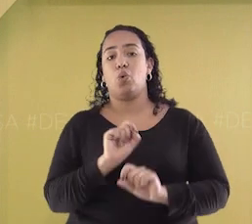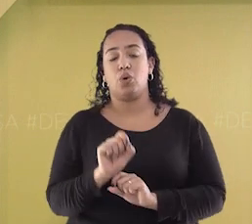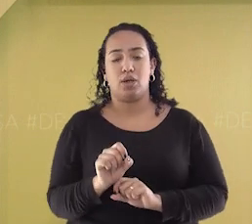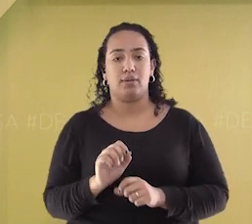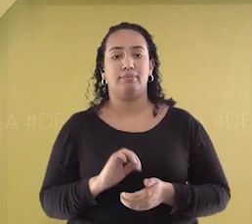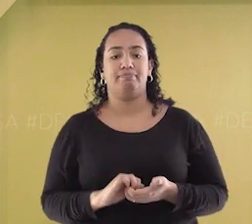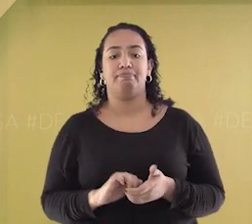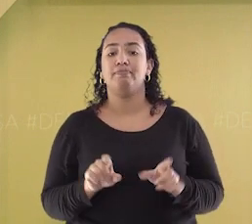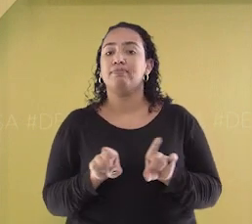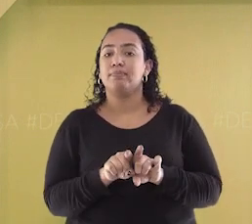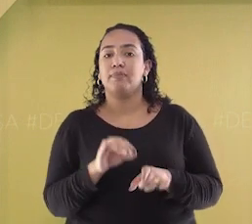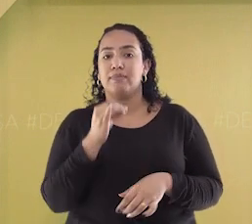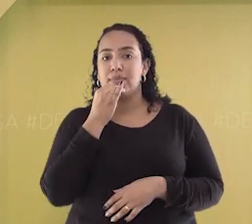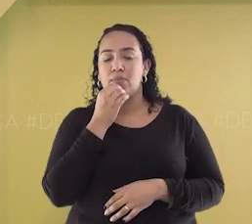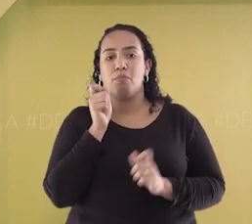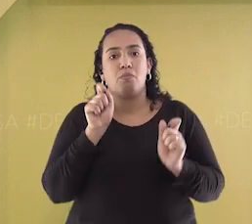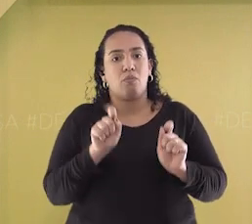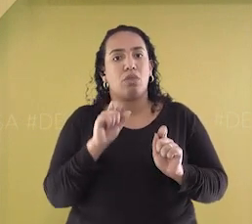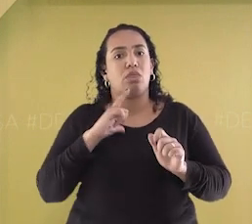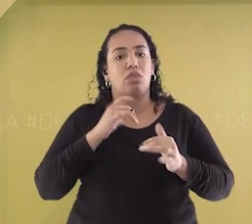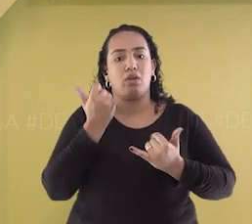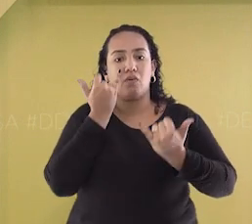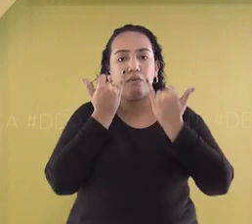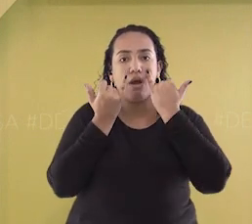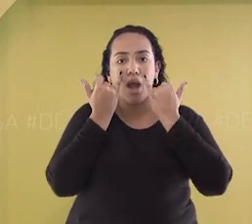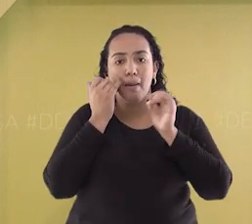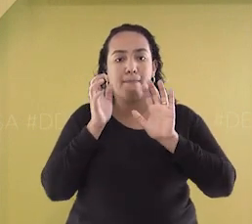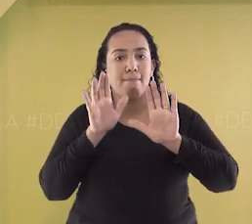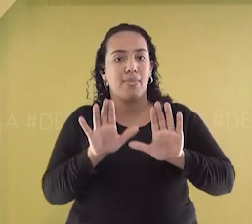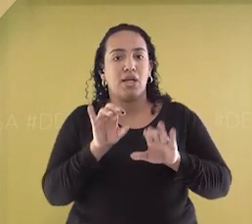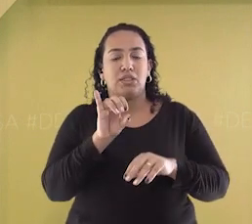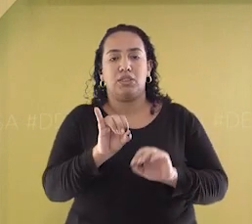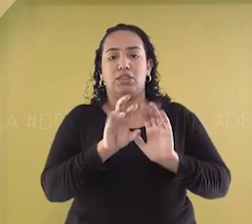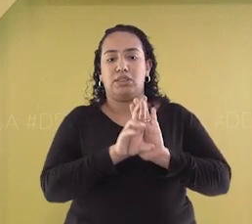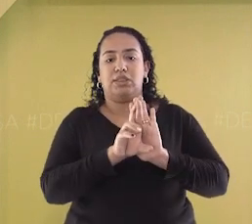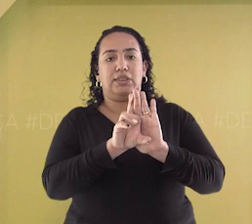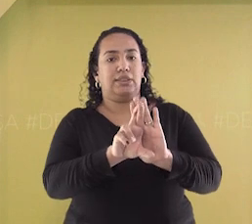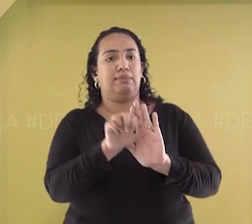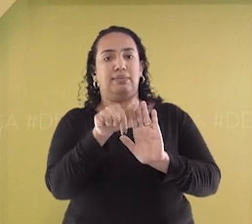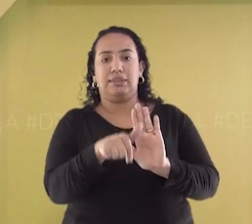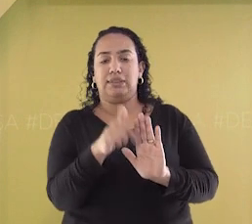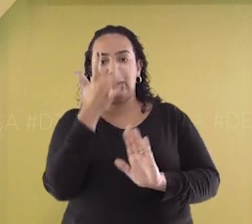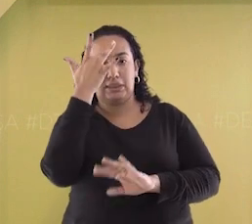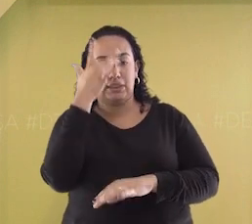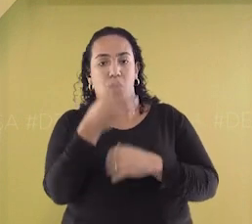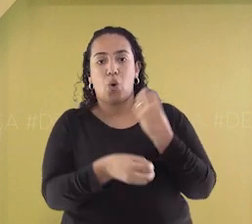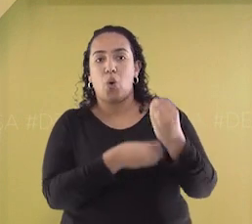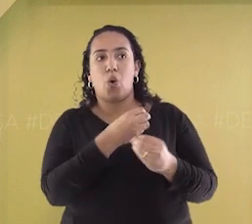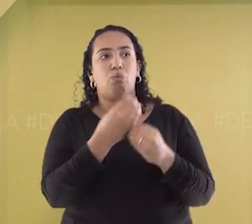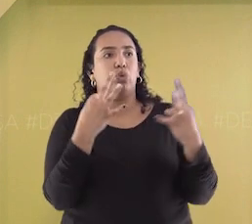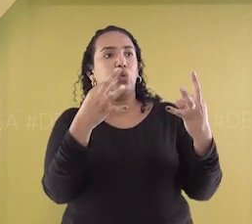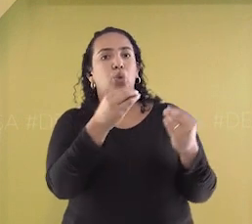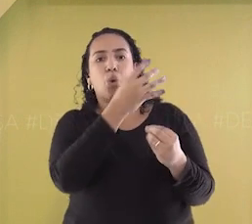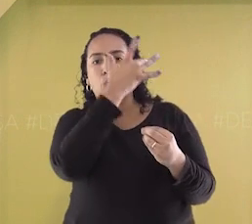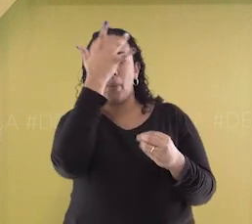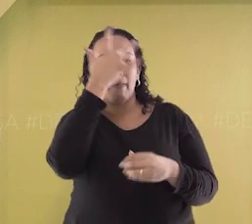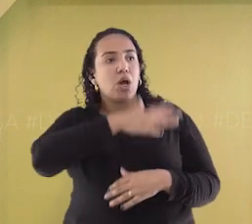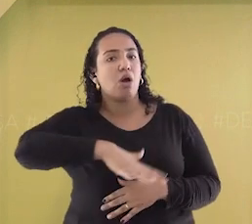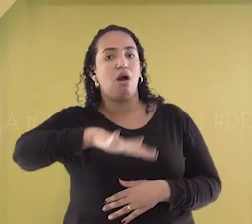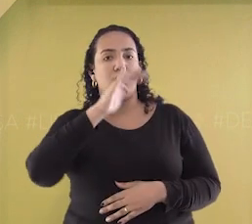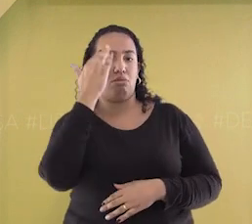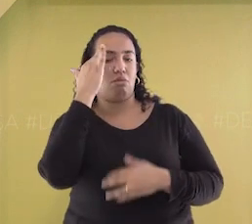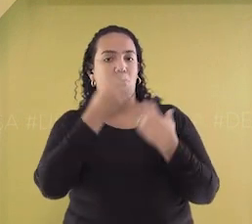Afinal, do que adianta termos as informações se não soubermos representá-las para que todas as pessoas entendam, não